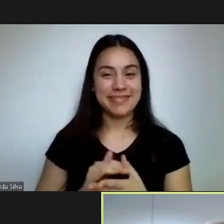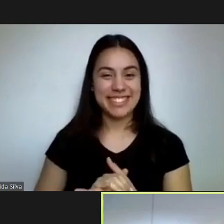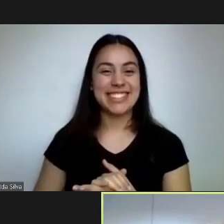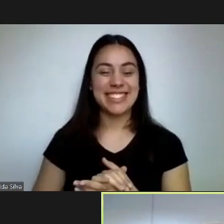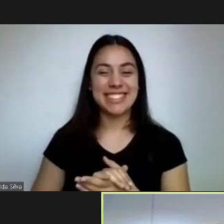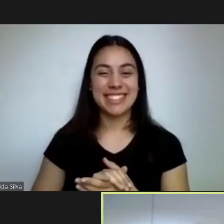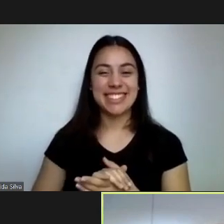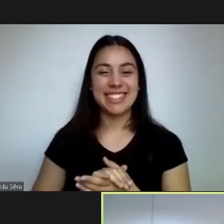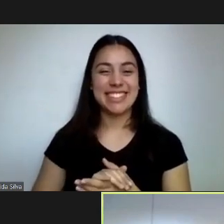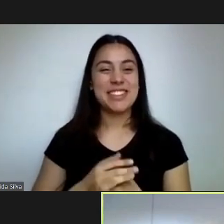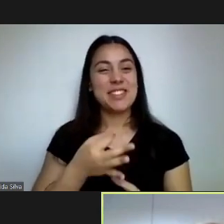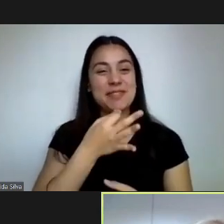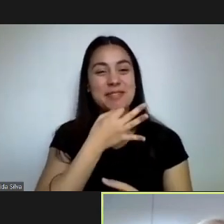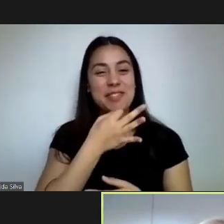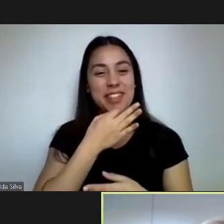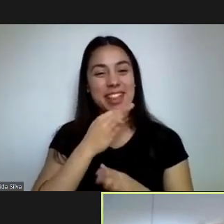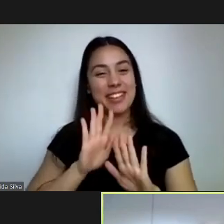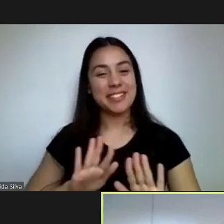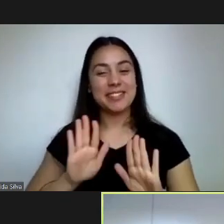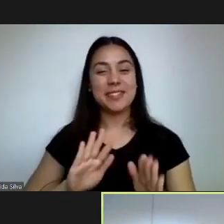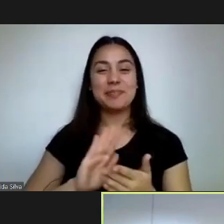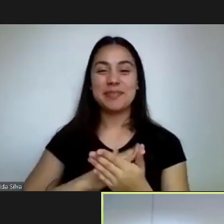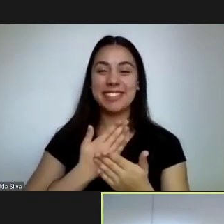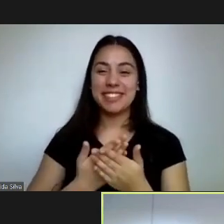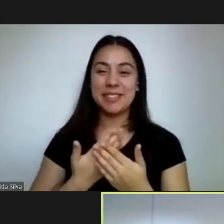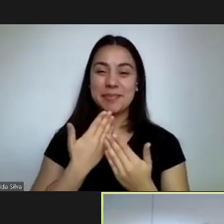muito depressa e pronto, obrigada Ana também